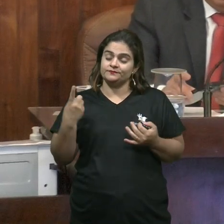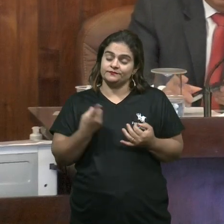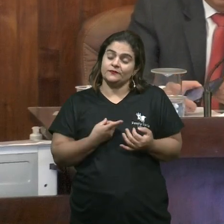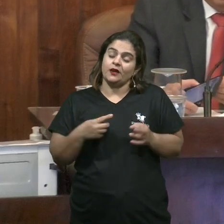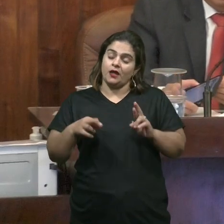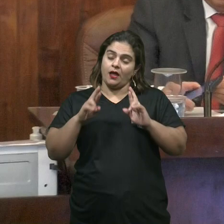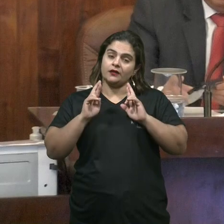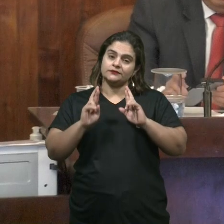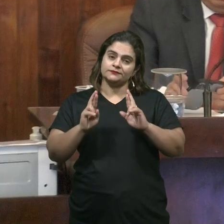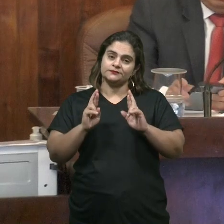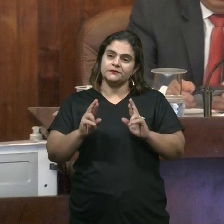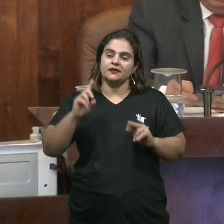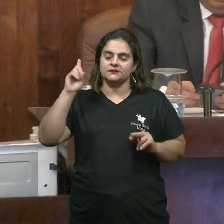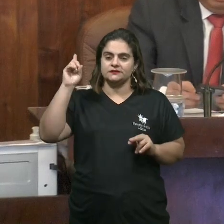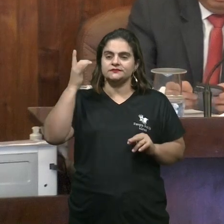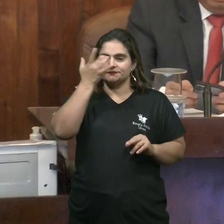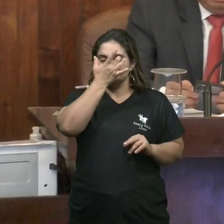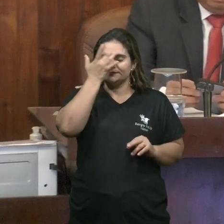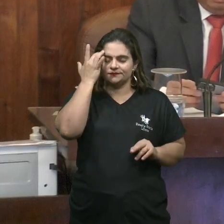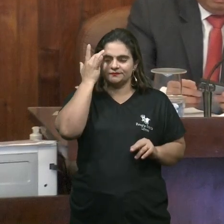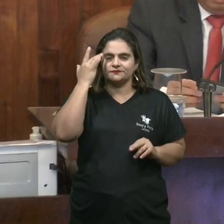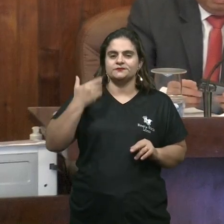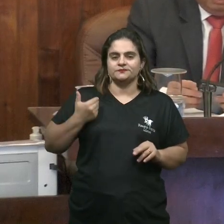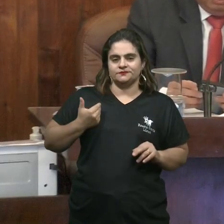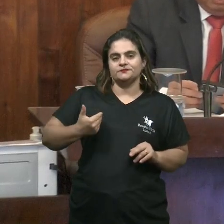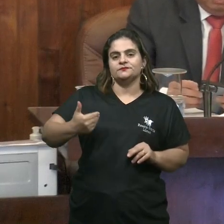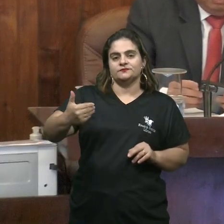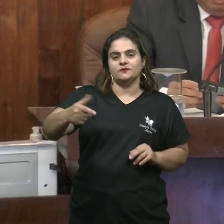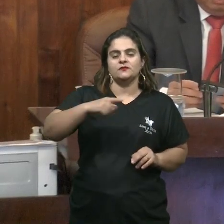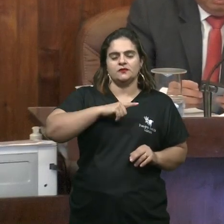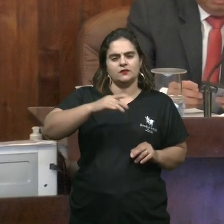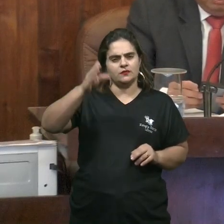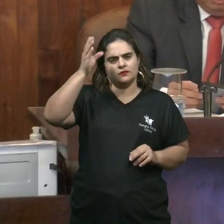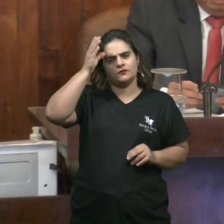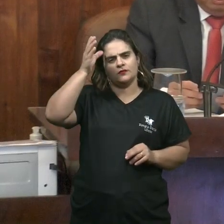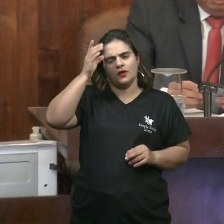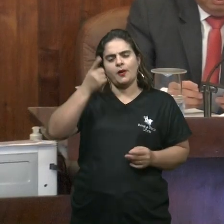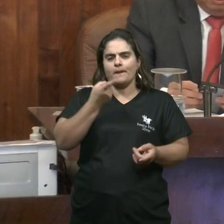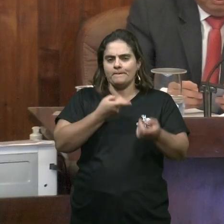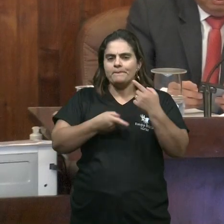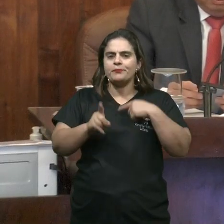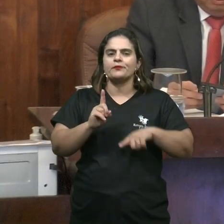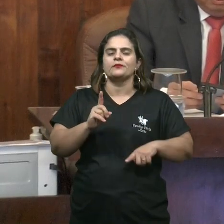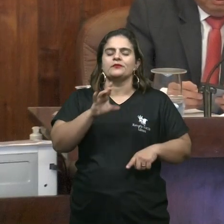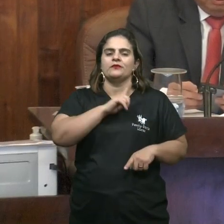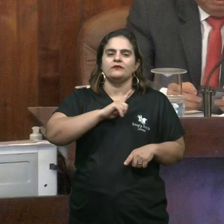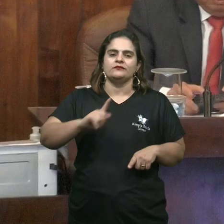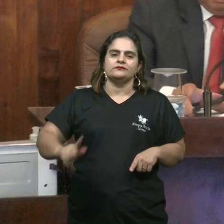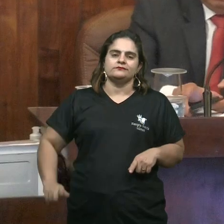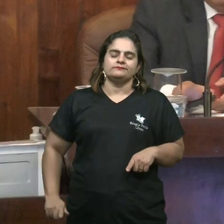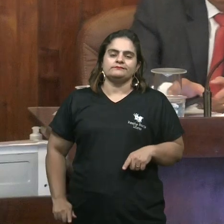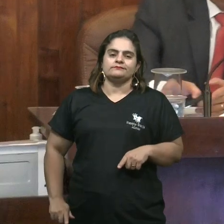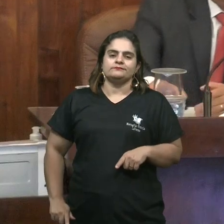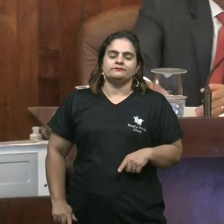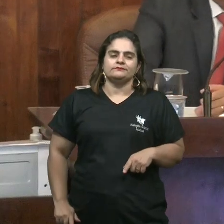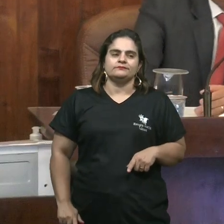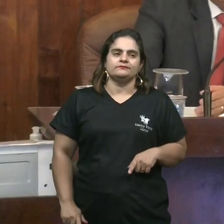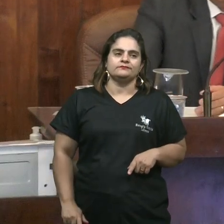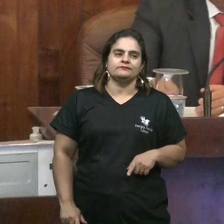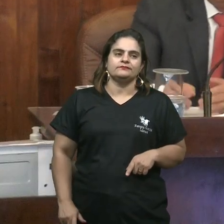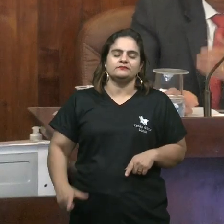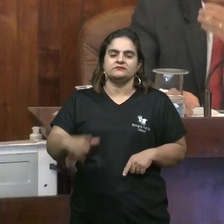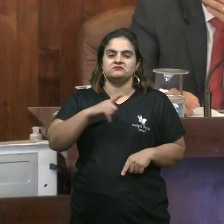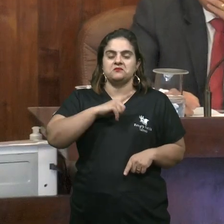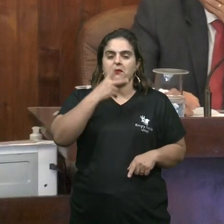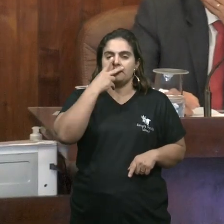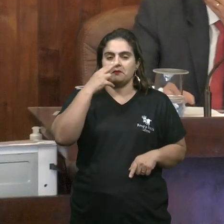Deus e que as pessoas tenham consciência e que mude, né, esses gestores que fecharam